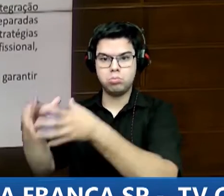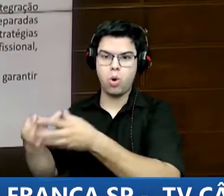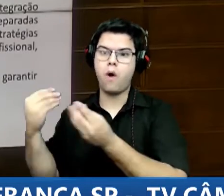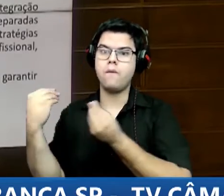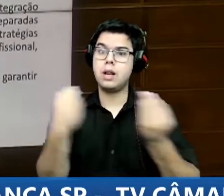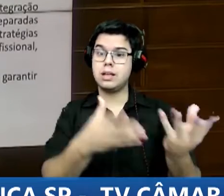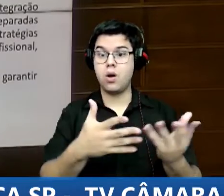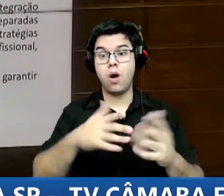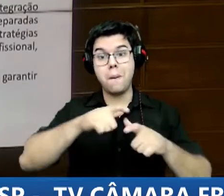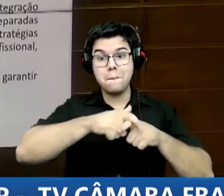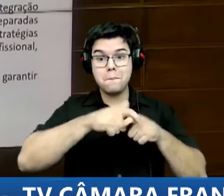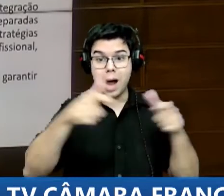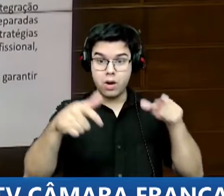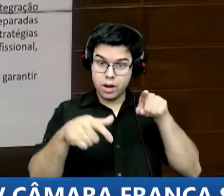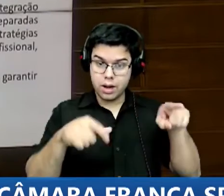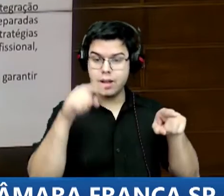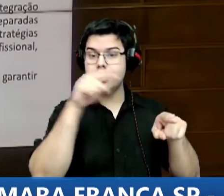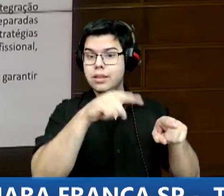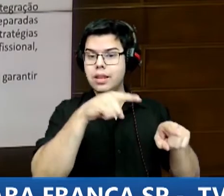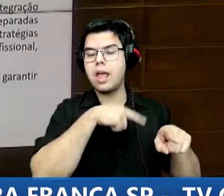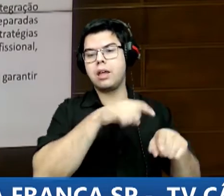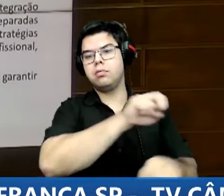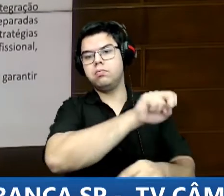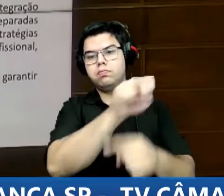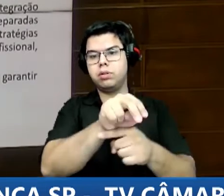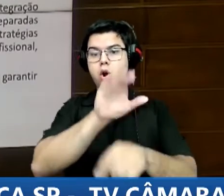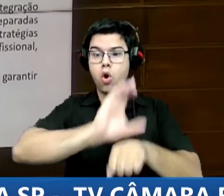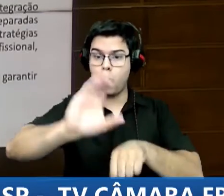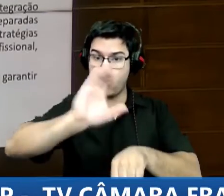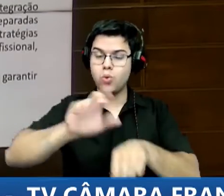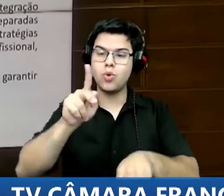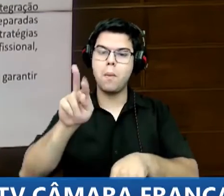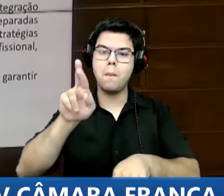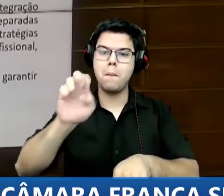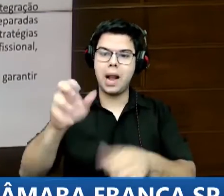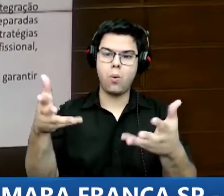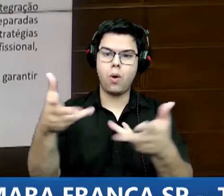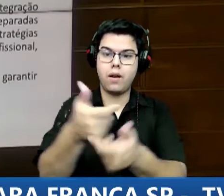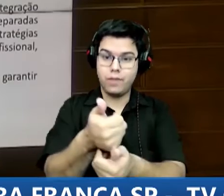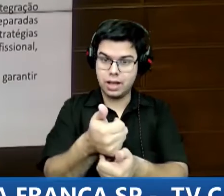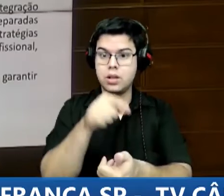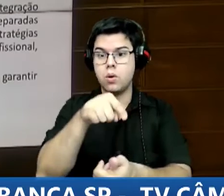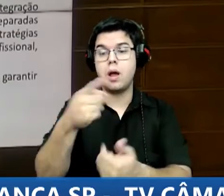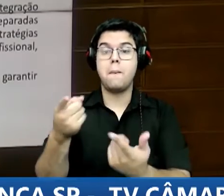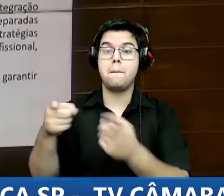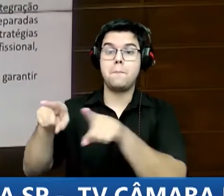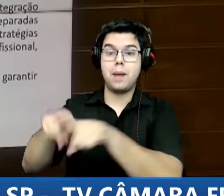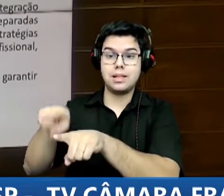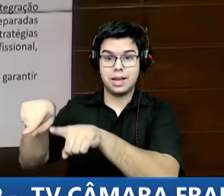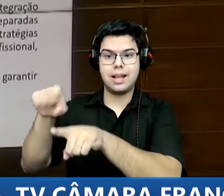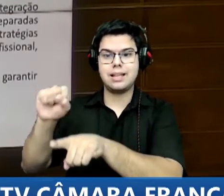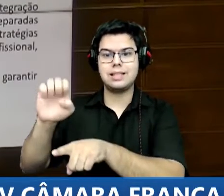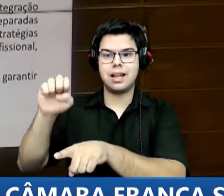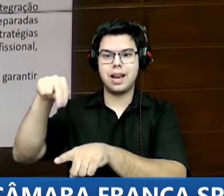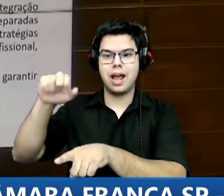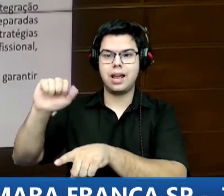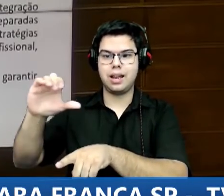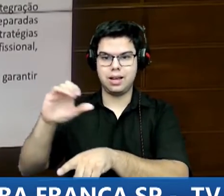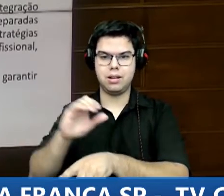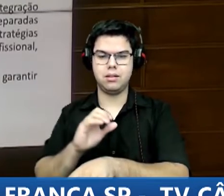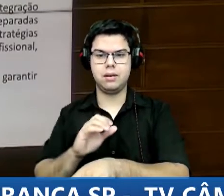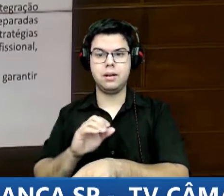adolescentes foram inseridos em curso de pré-qualificação profissional, em parceria que a Justiça do Trabalho fez com o SENAC, e eles recebem uma bolsa